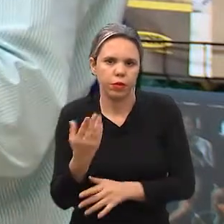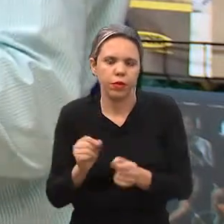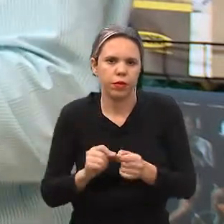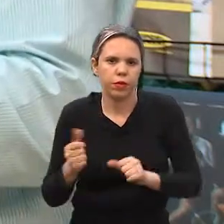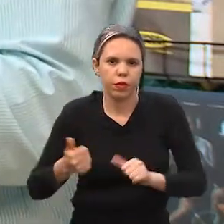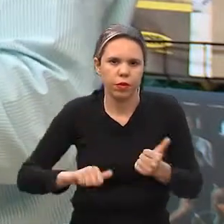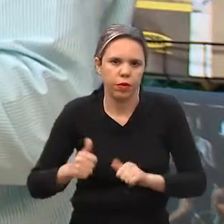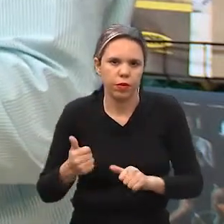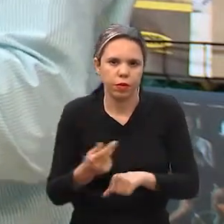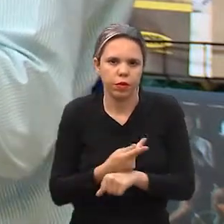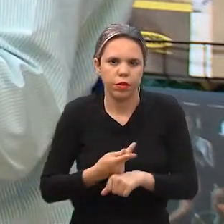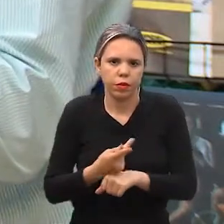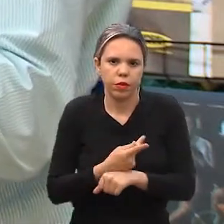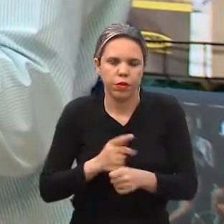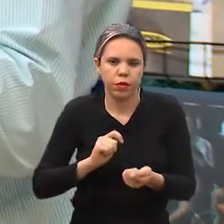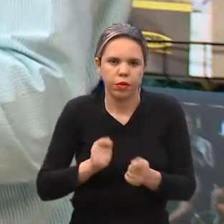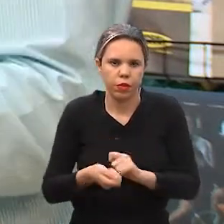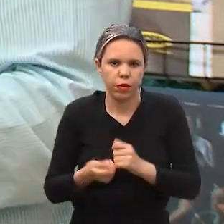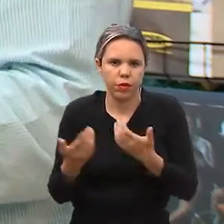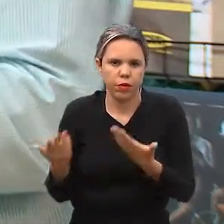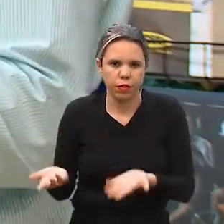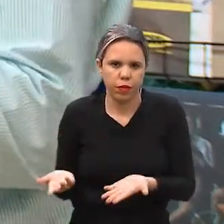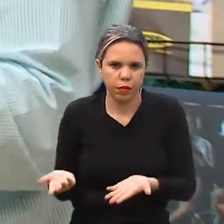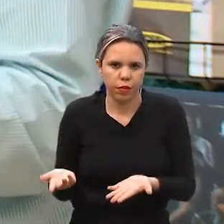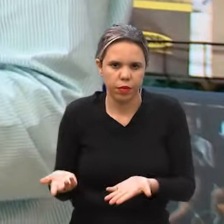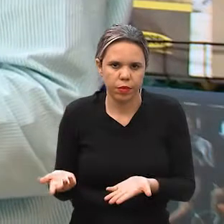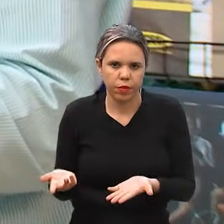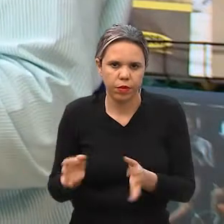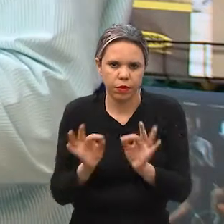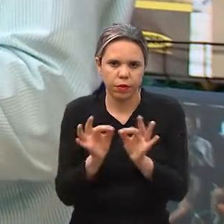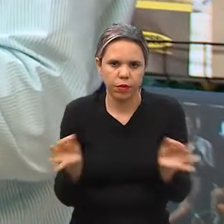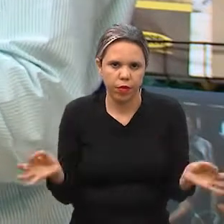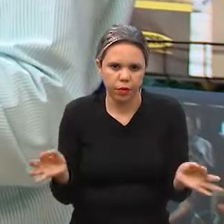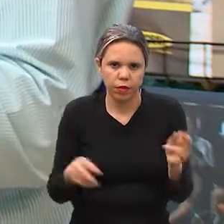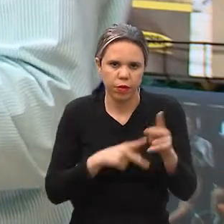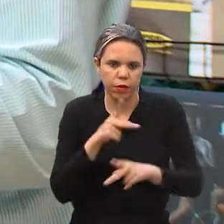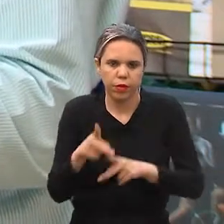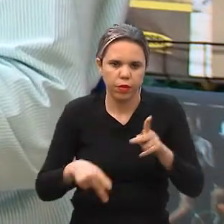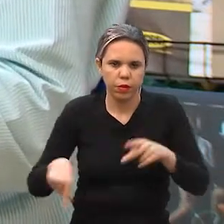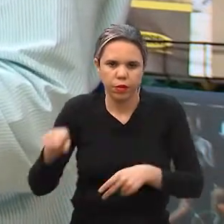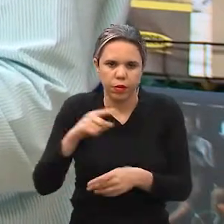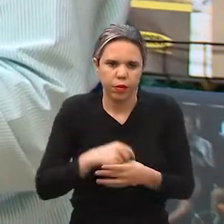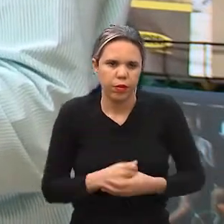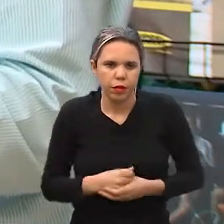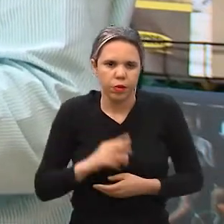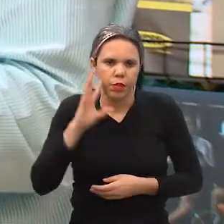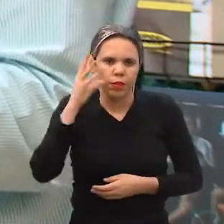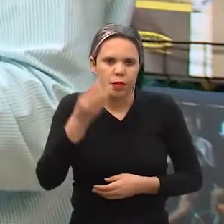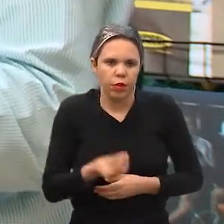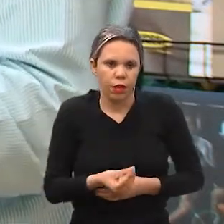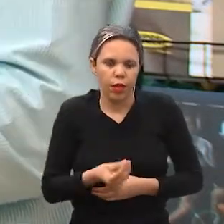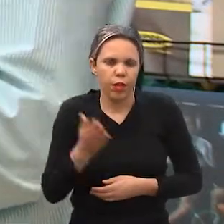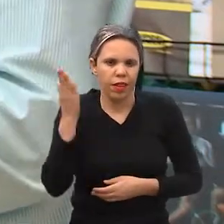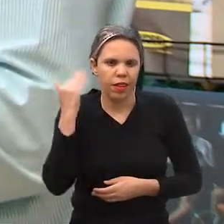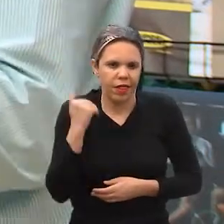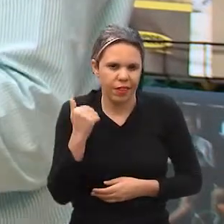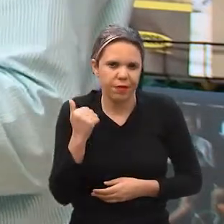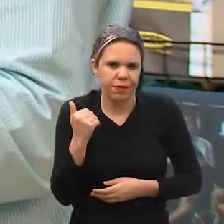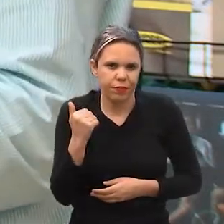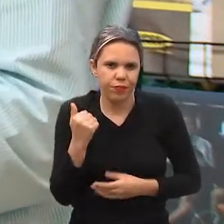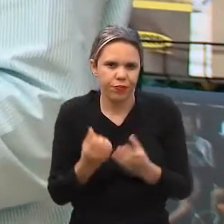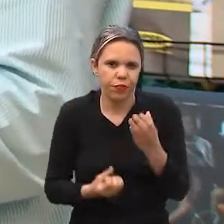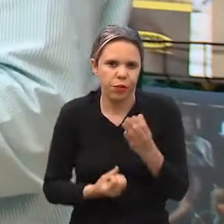filtro e ele procura adequar isso de uma forma mais simples, que as pessoas possam entender e possam saber também, né, o que